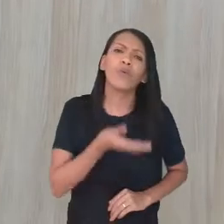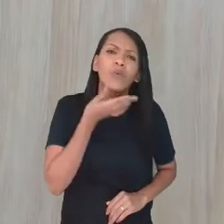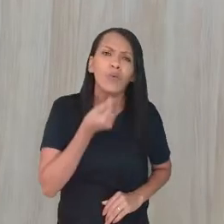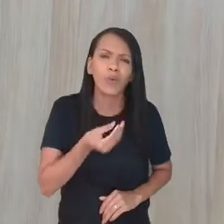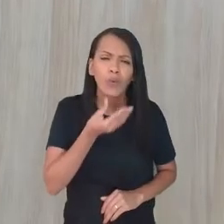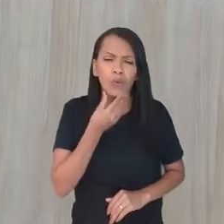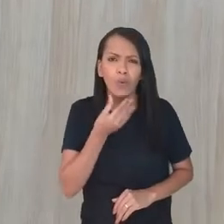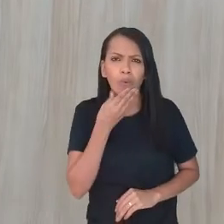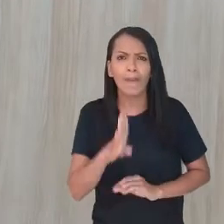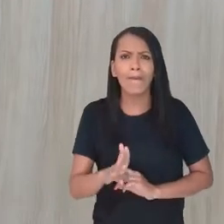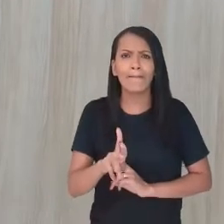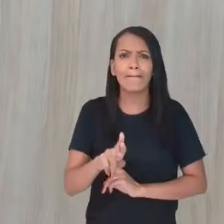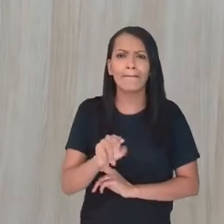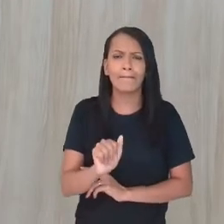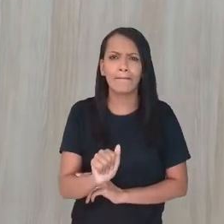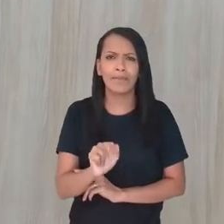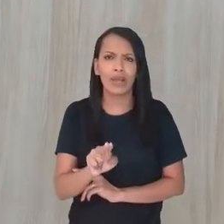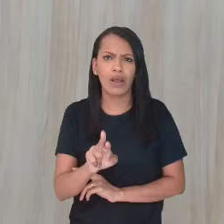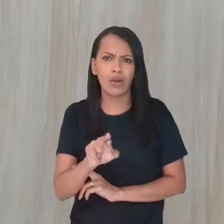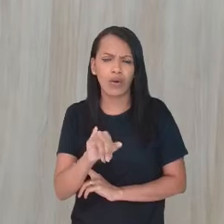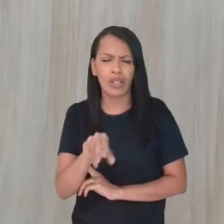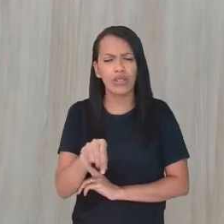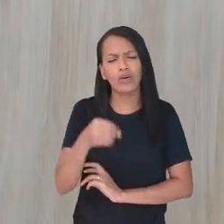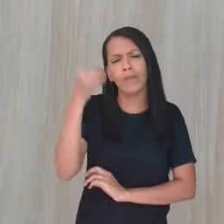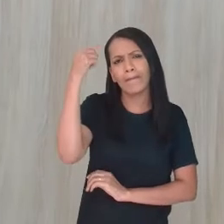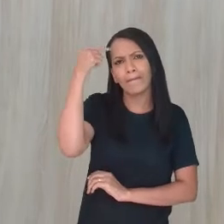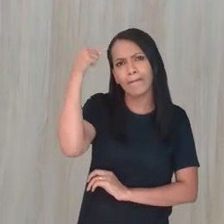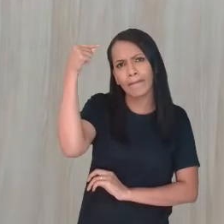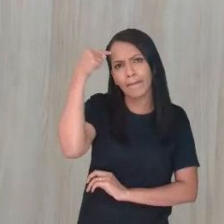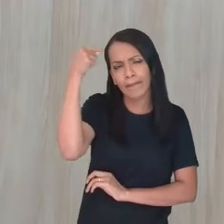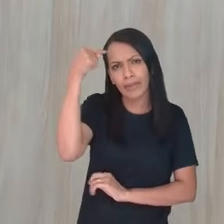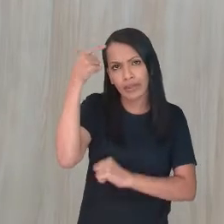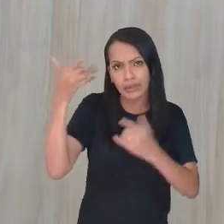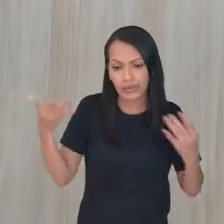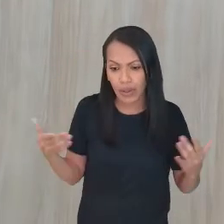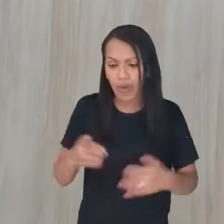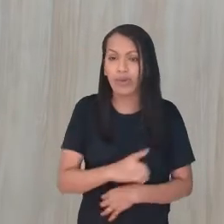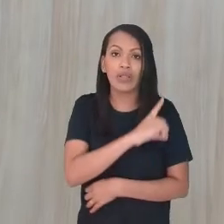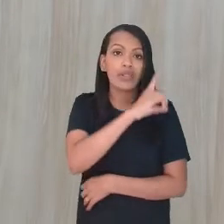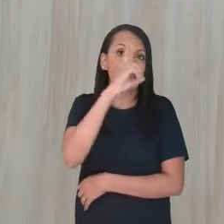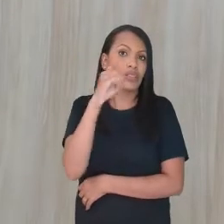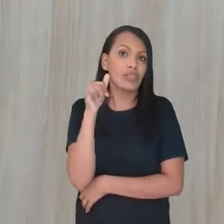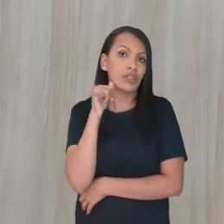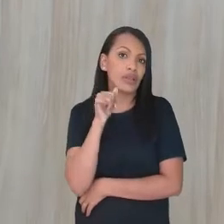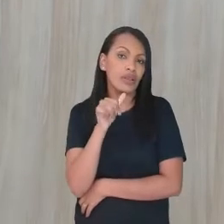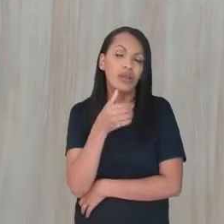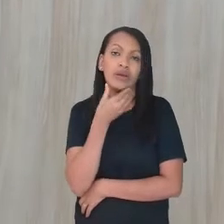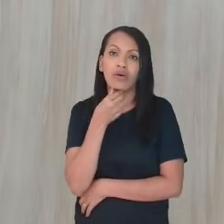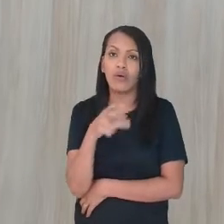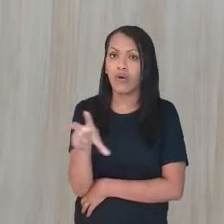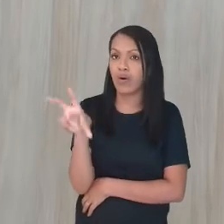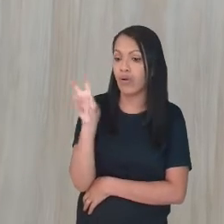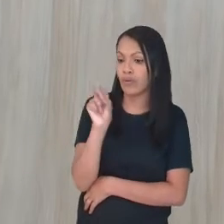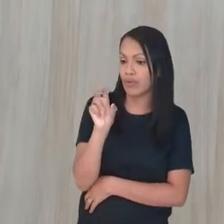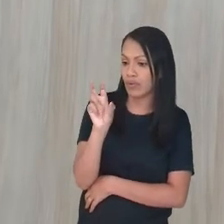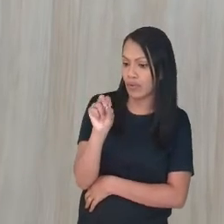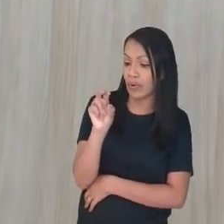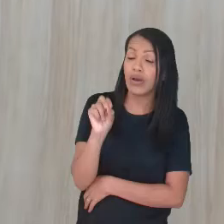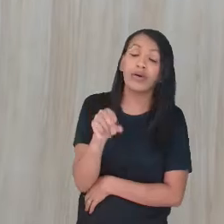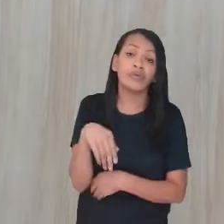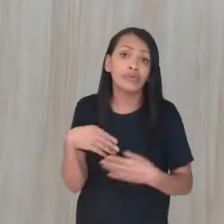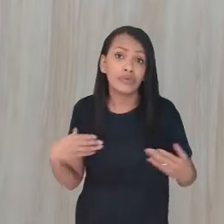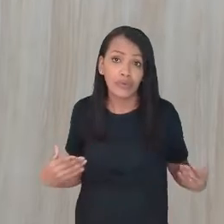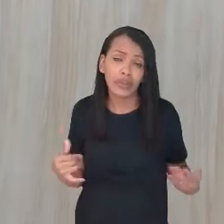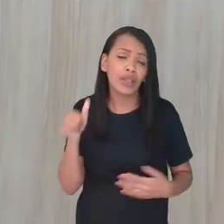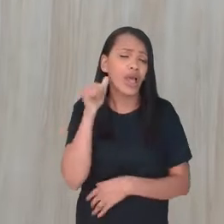de Braulio Bessa para a gente refletir um pouquinho. Além disso, os dias dos avós, ele fez lembrar, essa figura